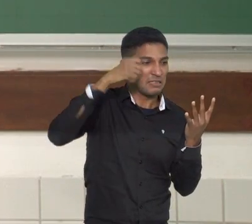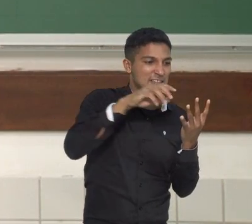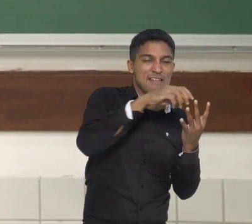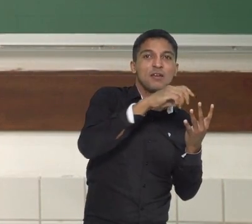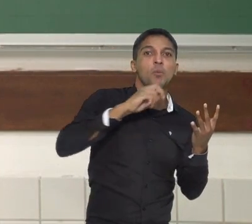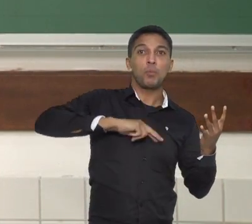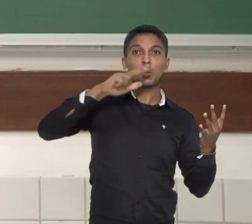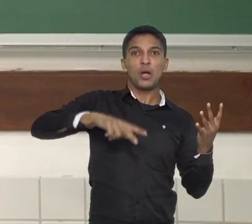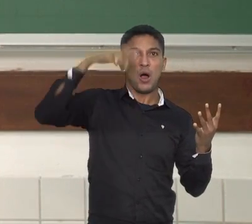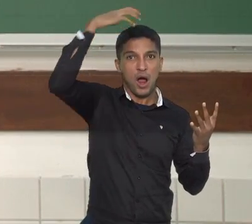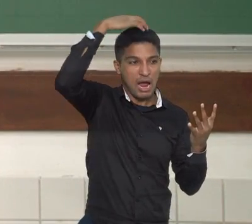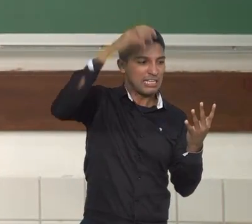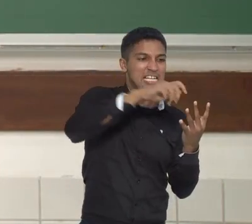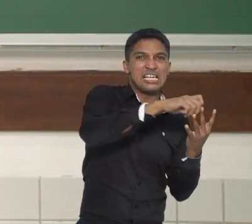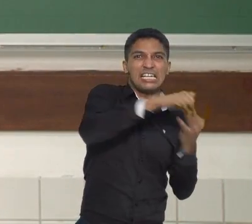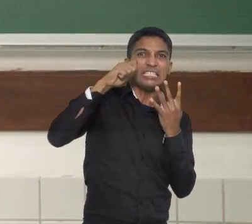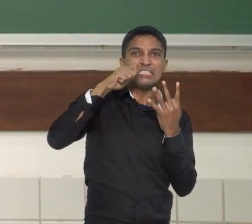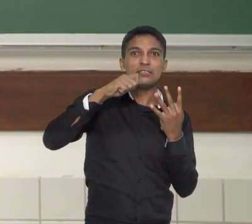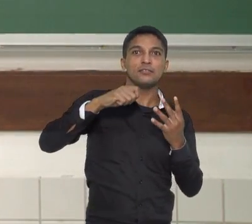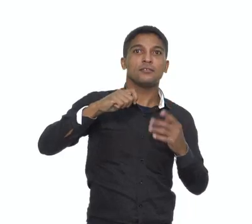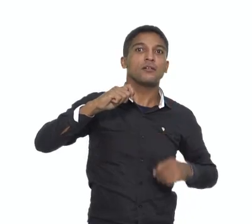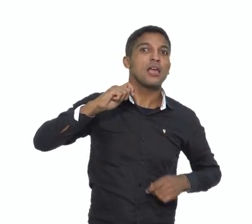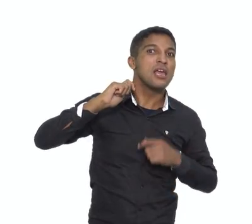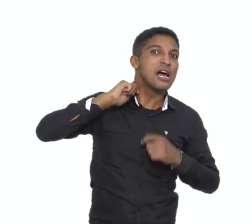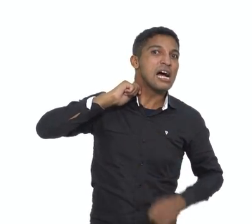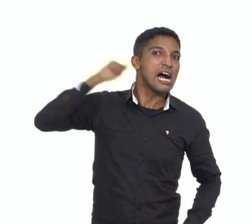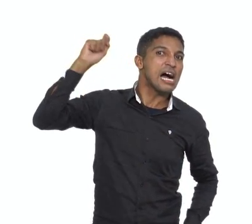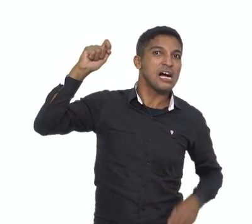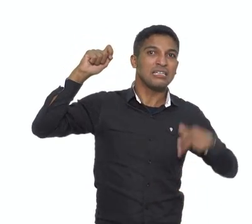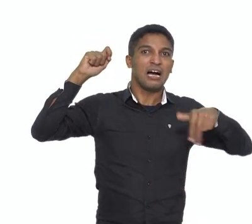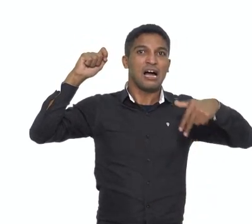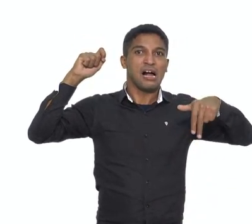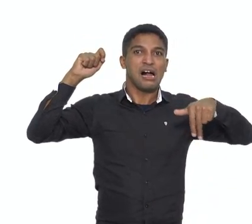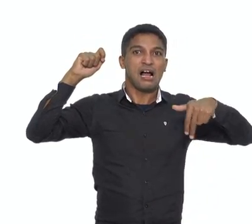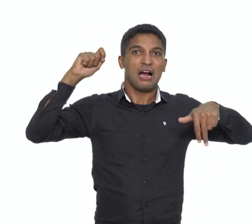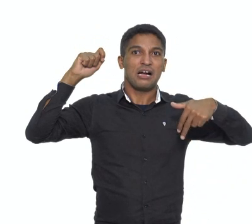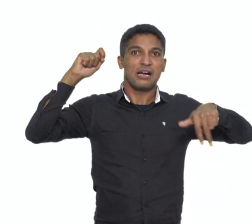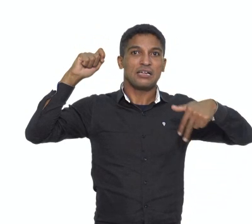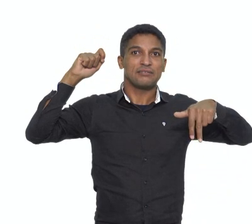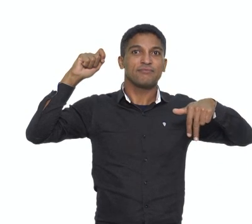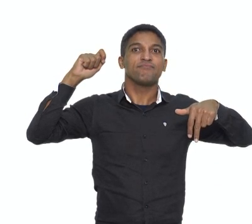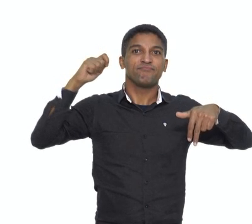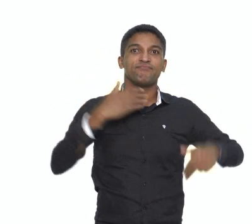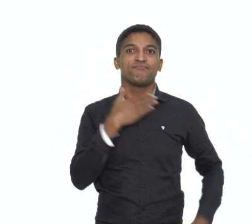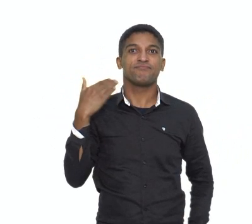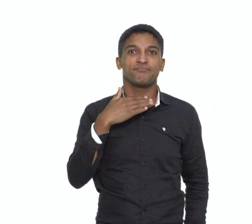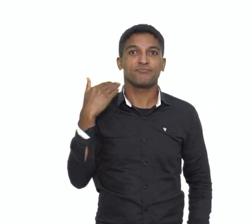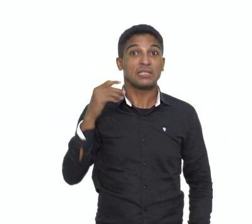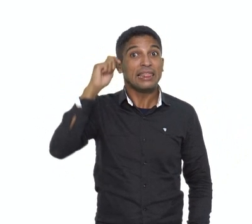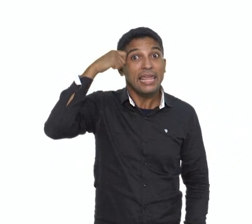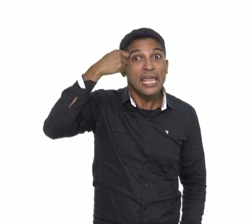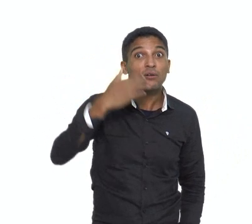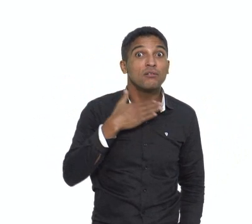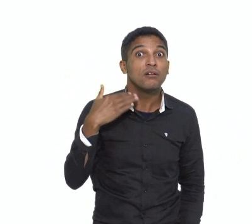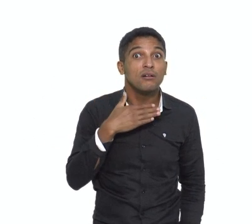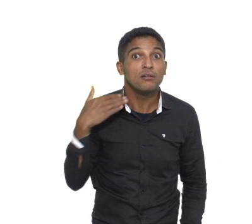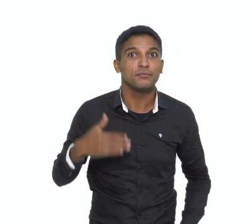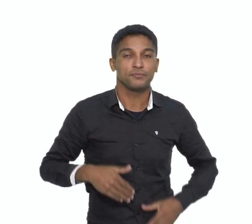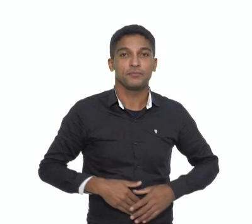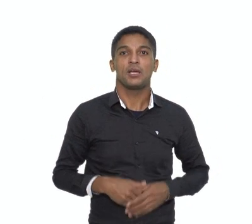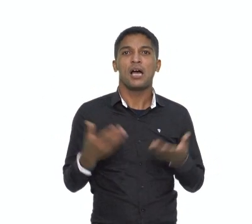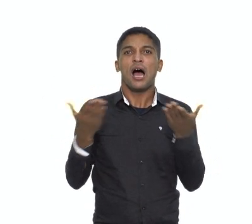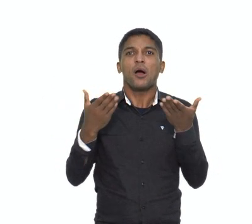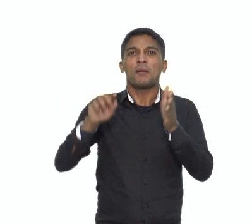Mas, vamos para a questão 3. Considerando o contexto e o movimento rebelde, Conjuração Baiana, responda: